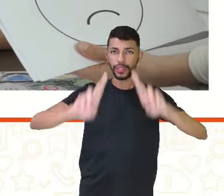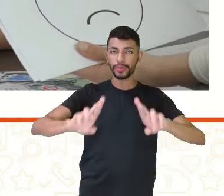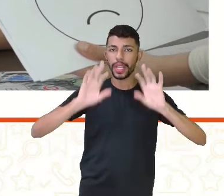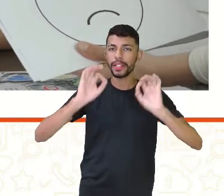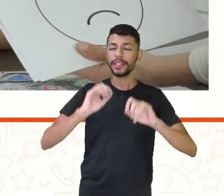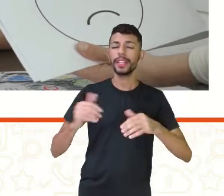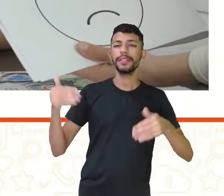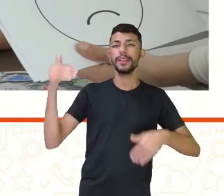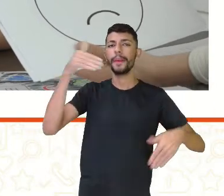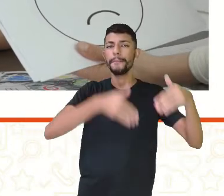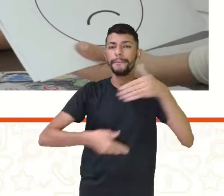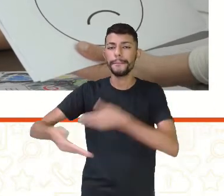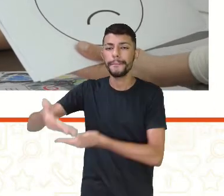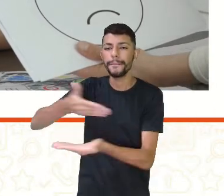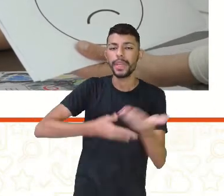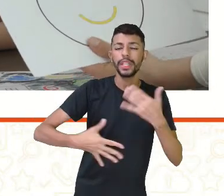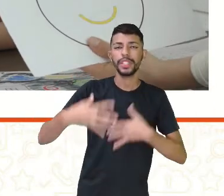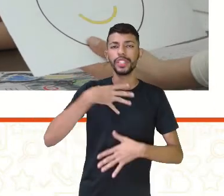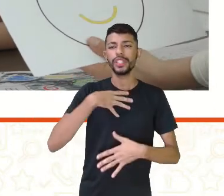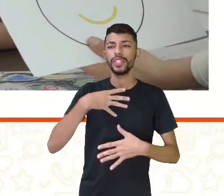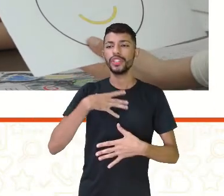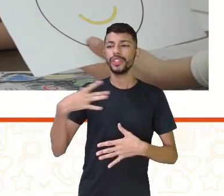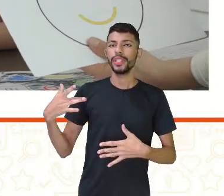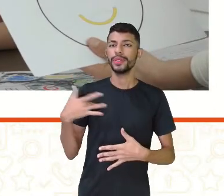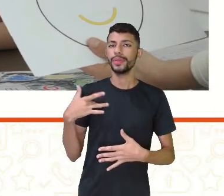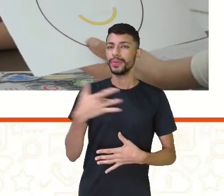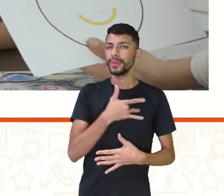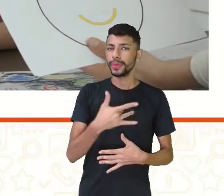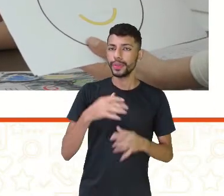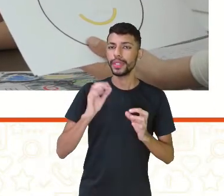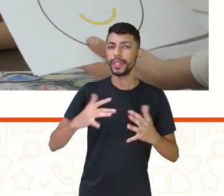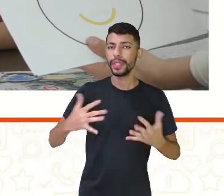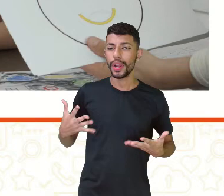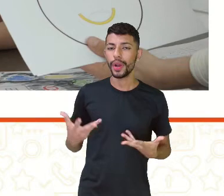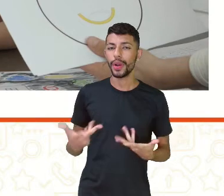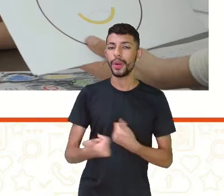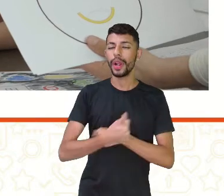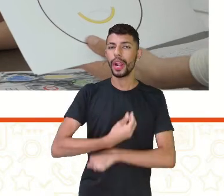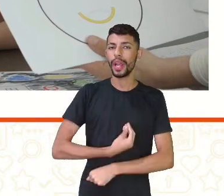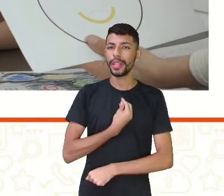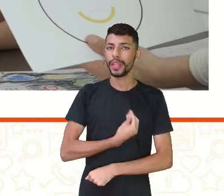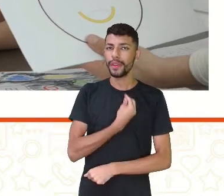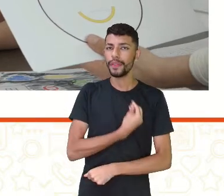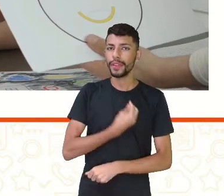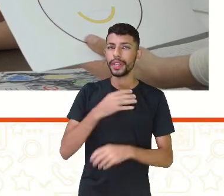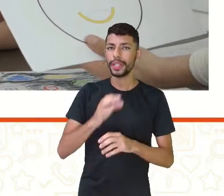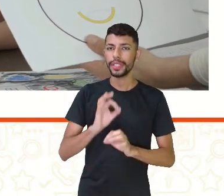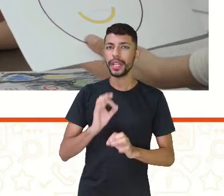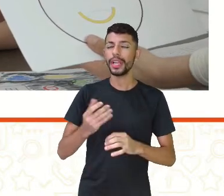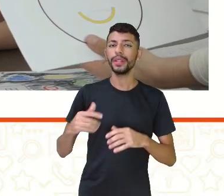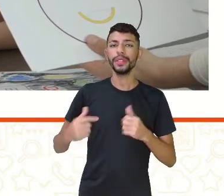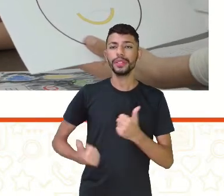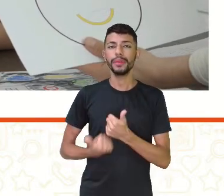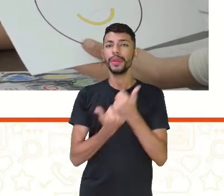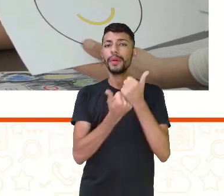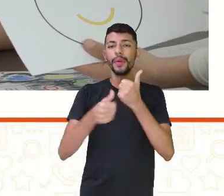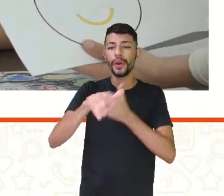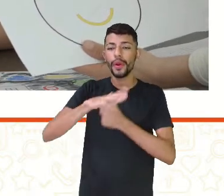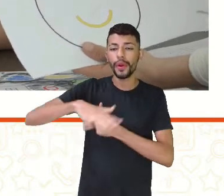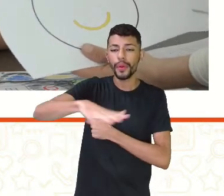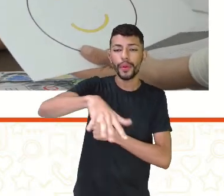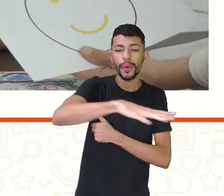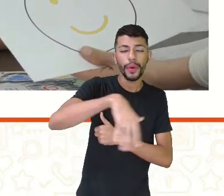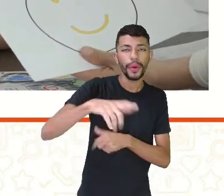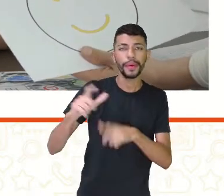Que interagem de forma saudável e que têm qualidade de vida e que contribuem para que os ambientes onde elas